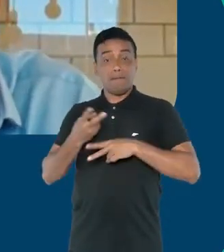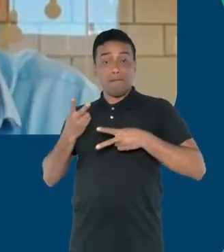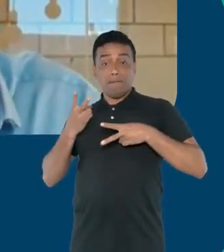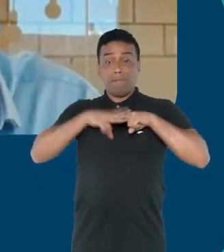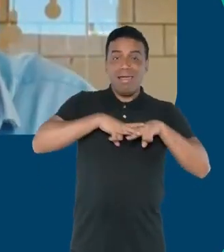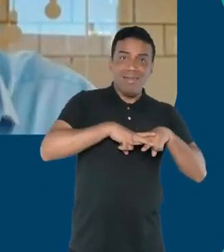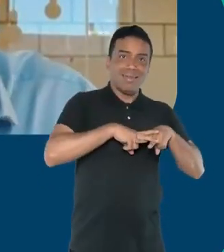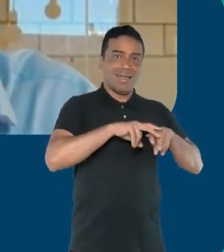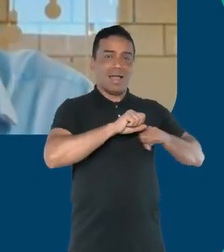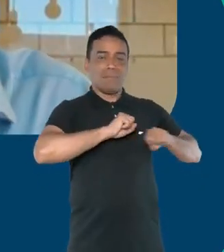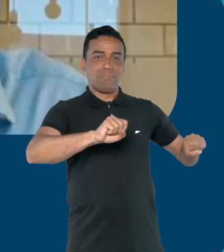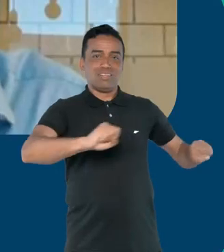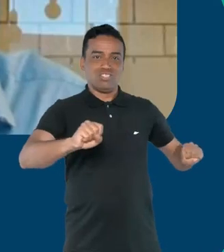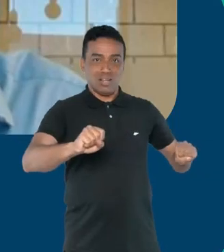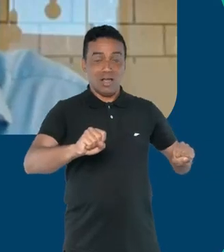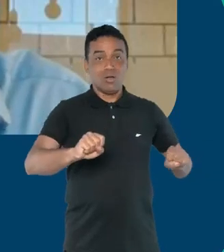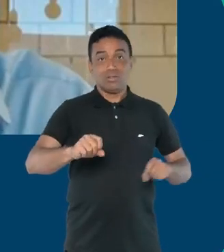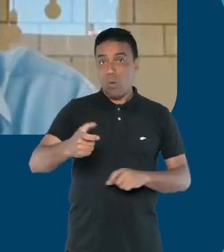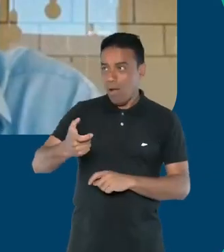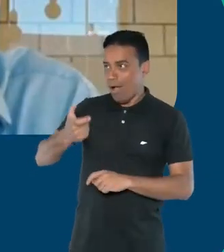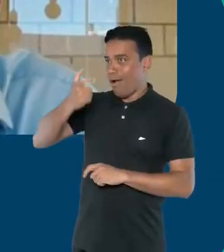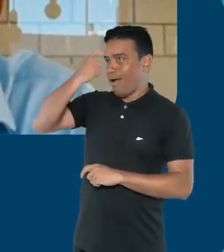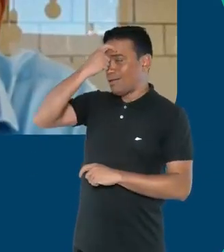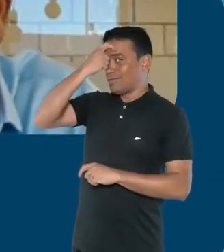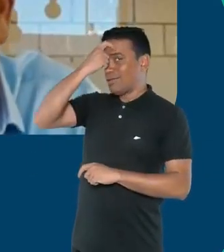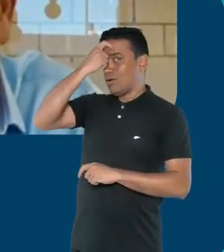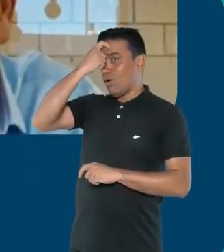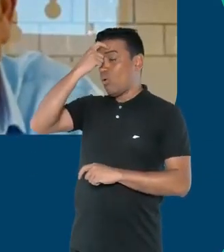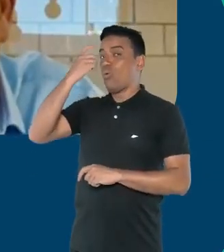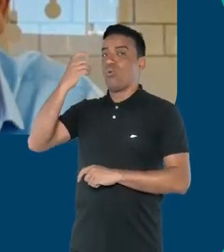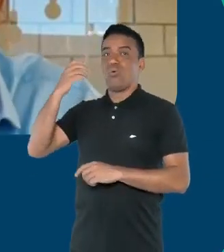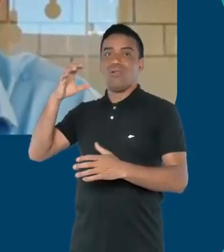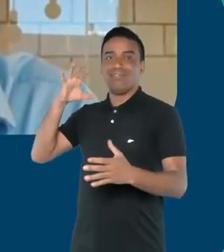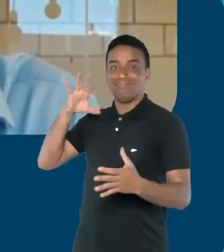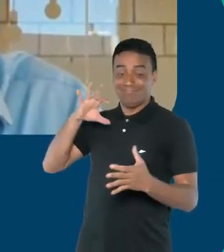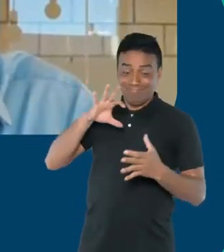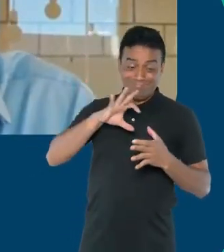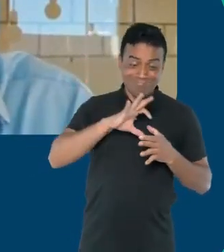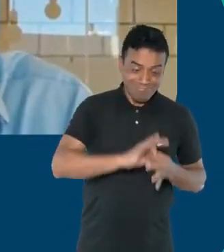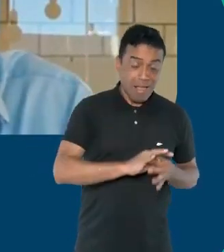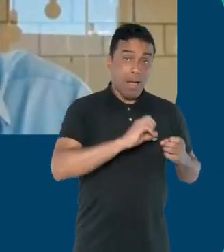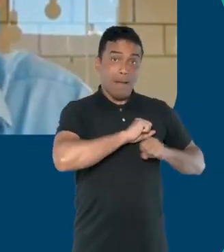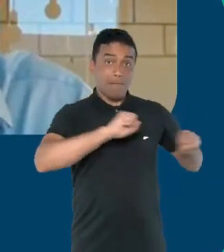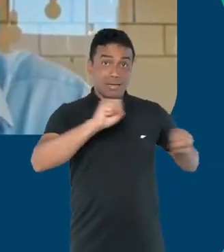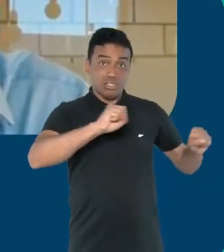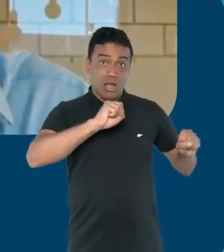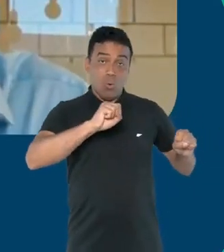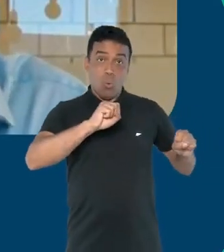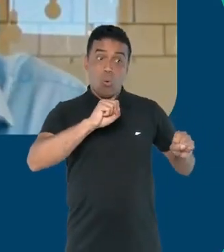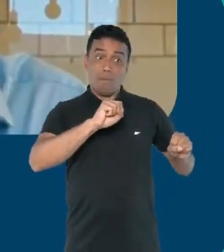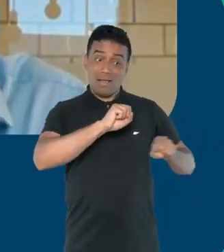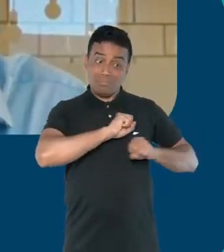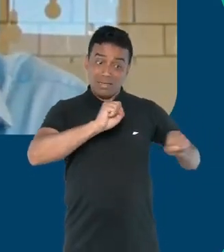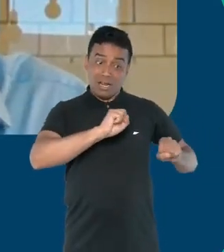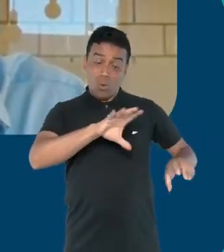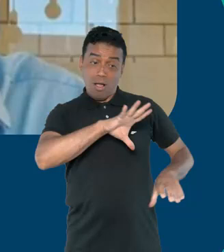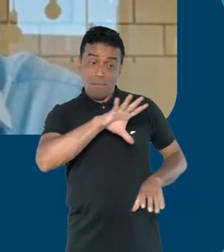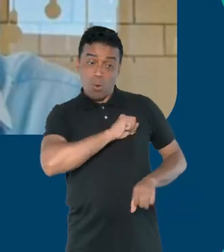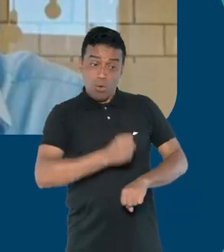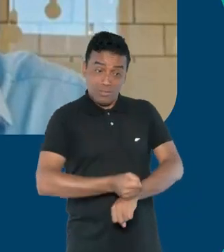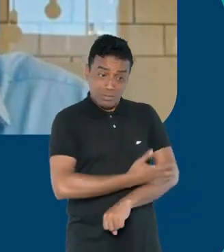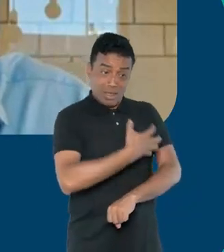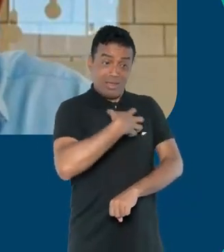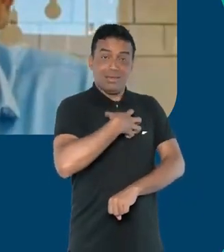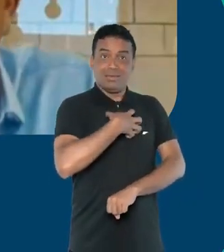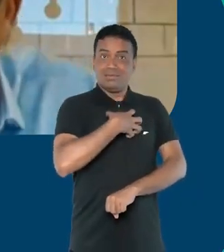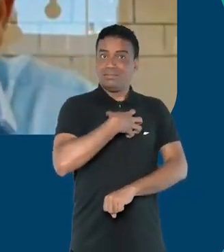No sentido assim, a razão ela está ali para servir as paixões, de modo que as paixões não nos